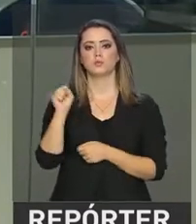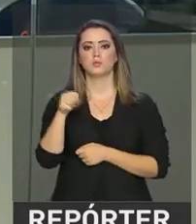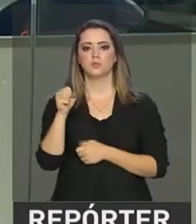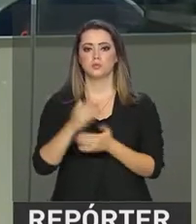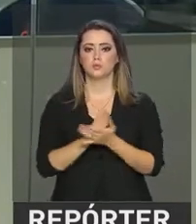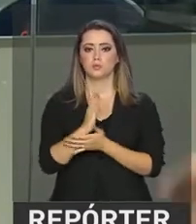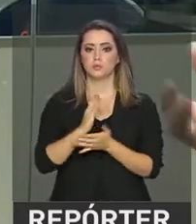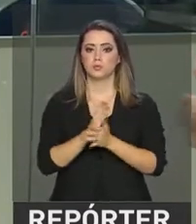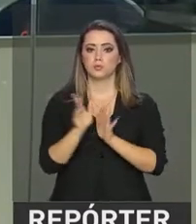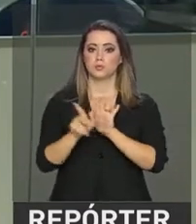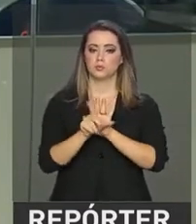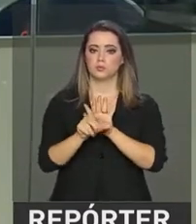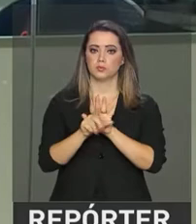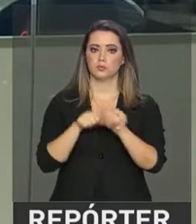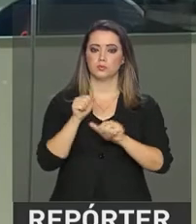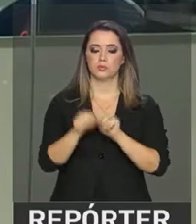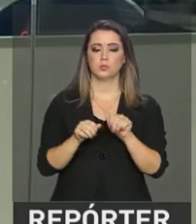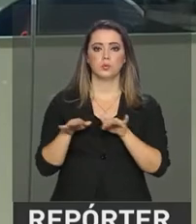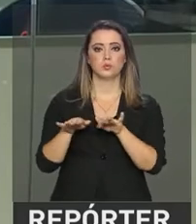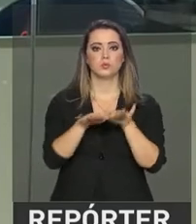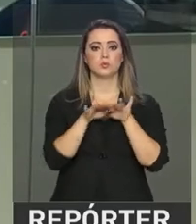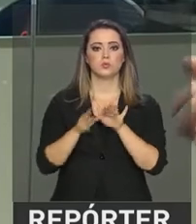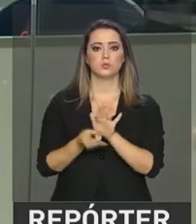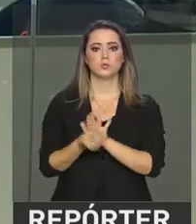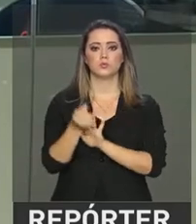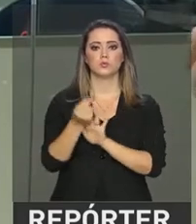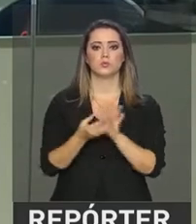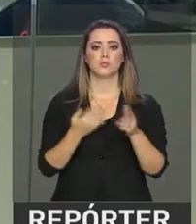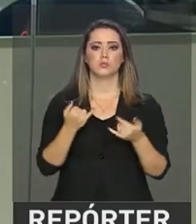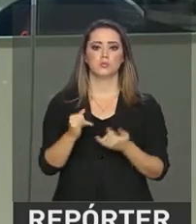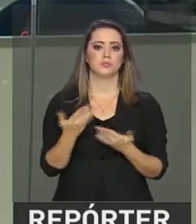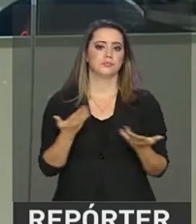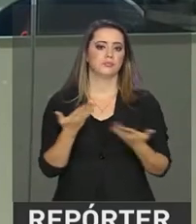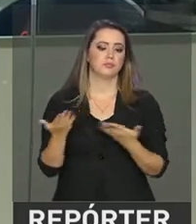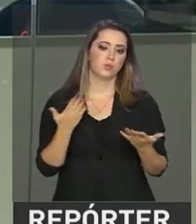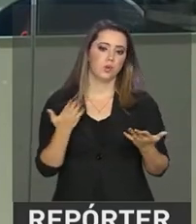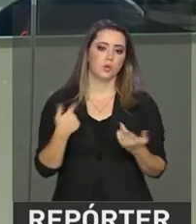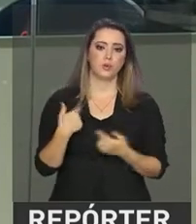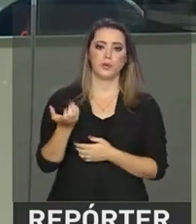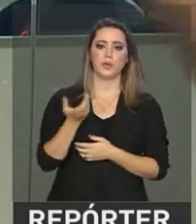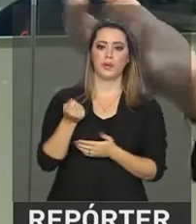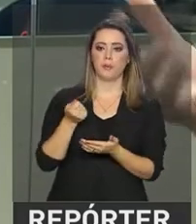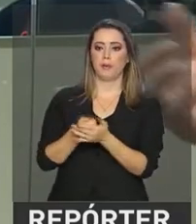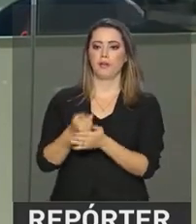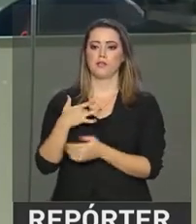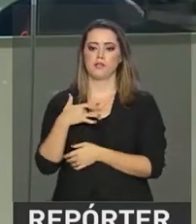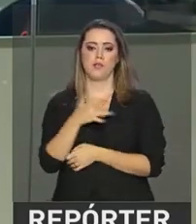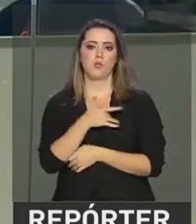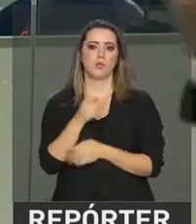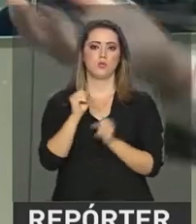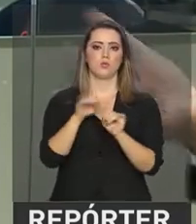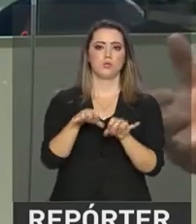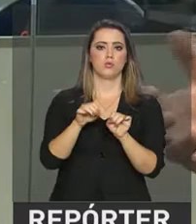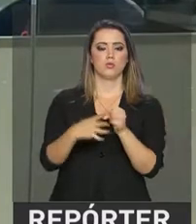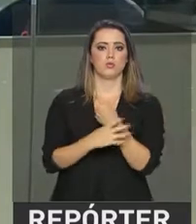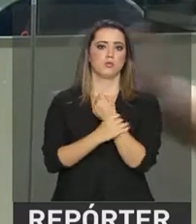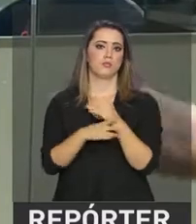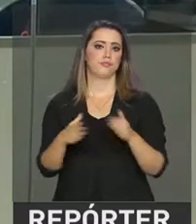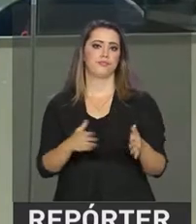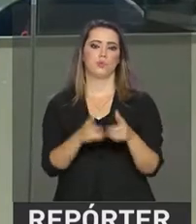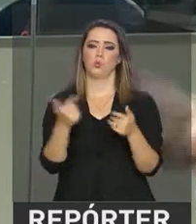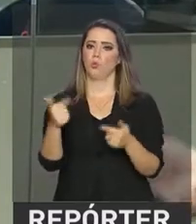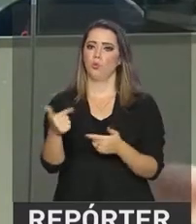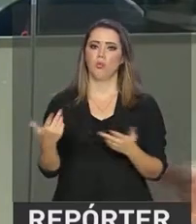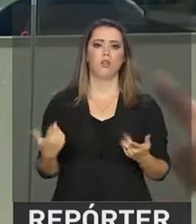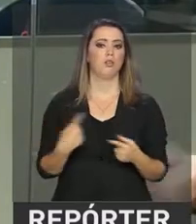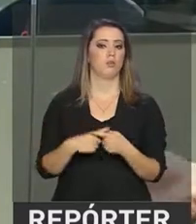uma reforma da Previdência para ter contas equilibradas. Senão, não vai adiantar. Ah, vou querer dinheiro para a saúde, para a educação, para a segurança, para a estrada, que não vai